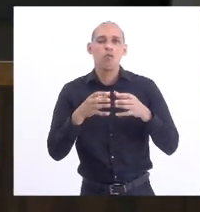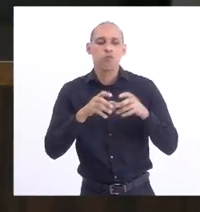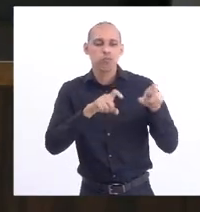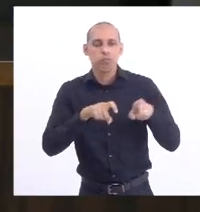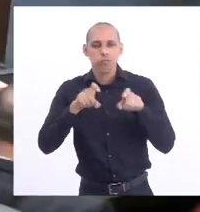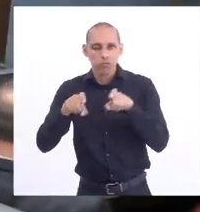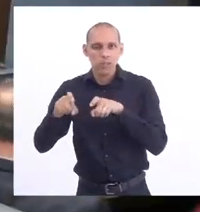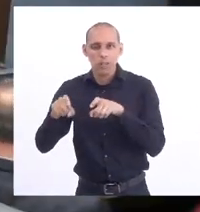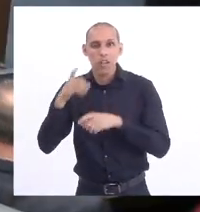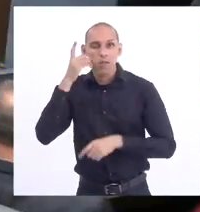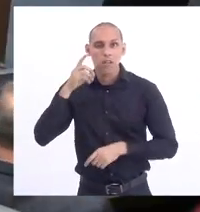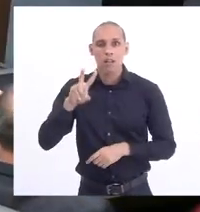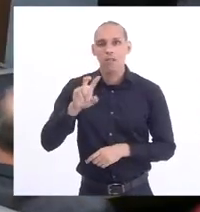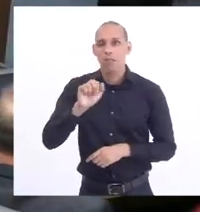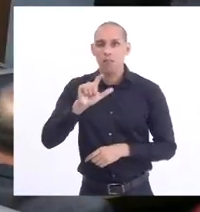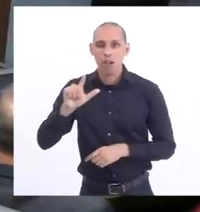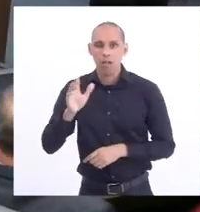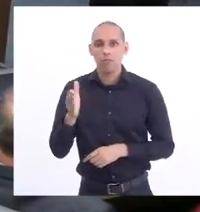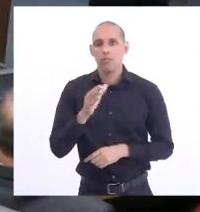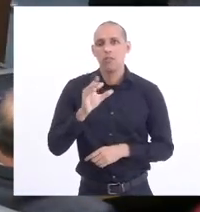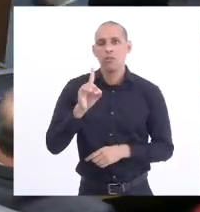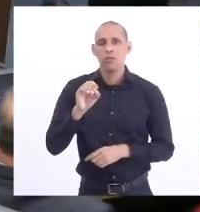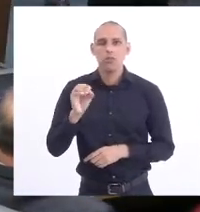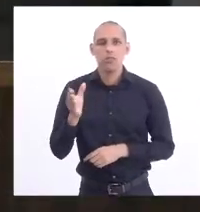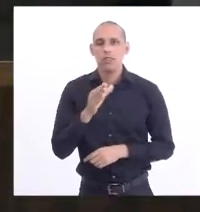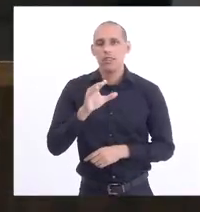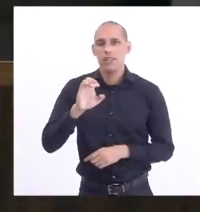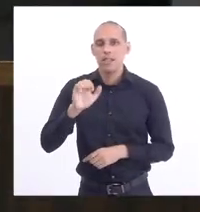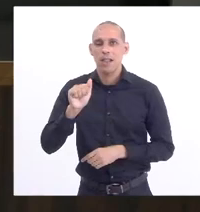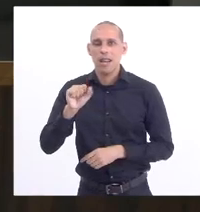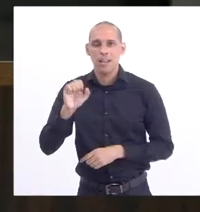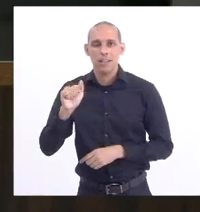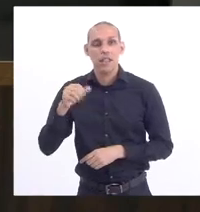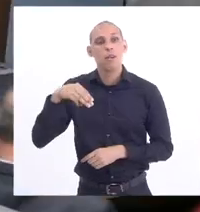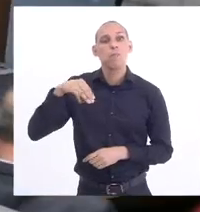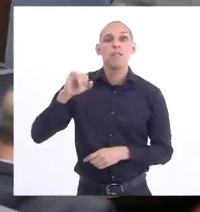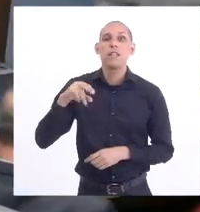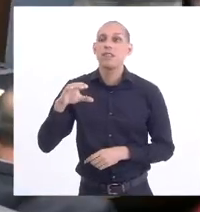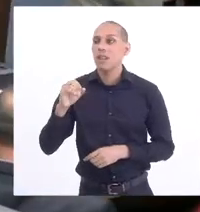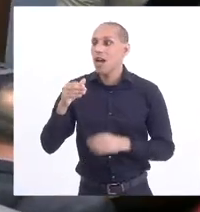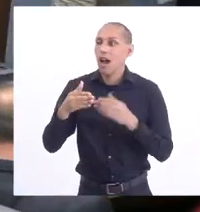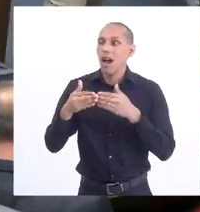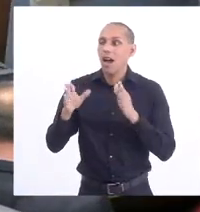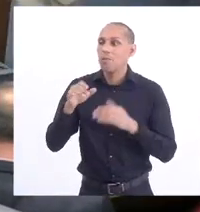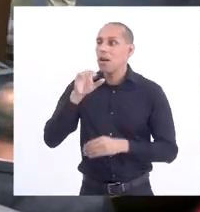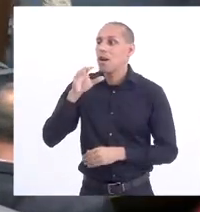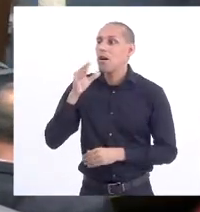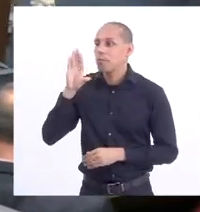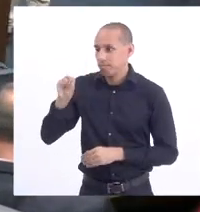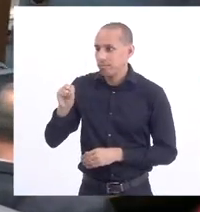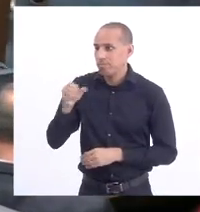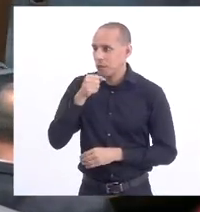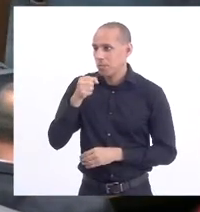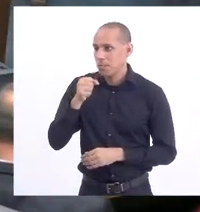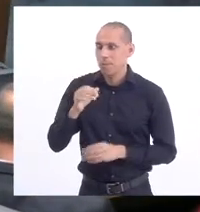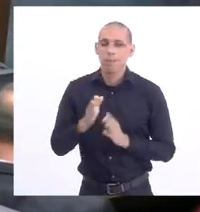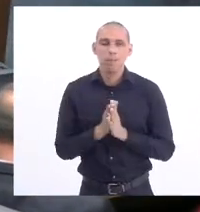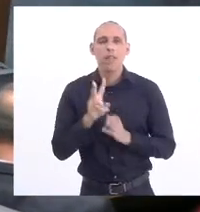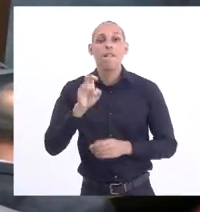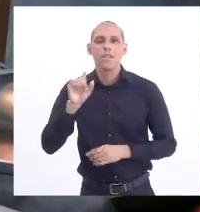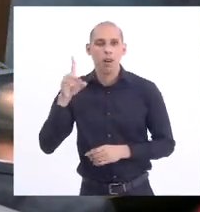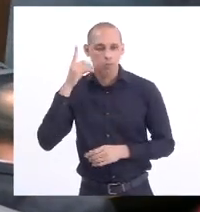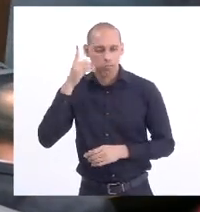Ceasa. Espera aí, vou ver agora. Está aberto o seu som, Mink. Espera aí. Valdo Ceasa.